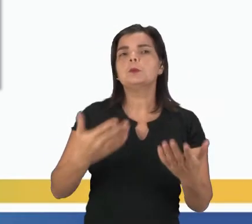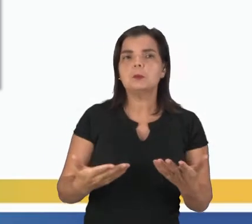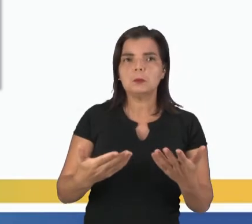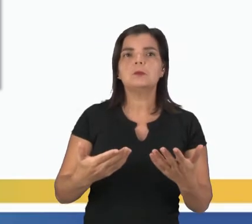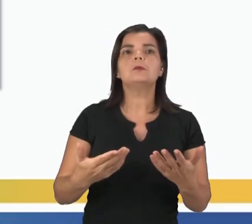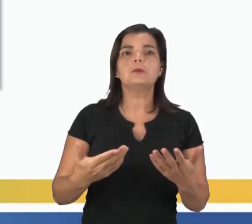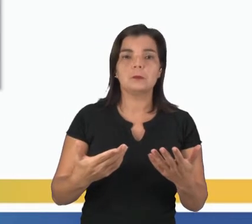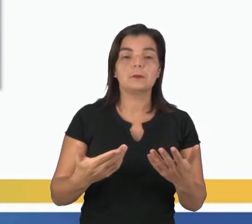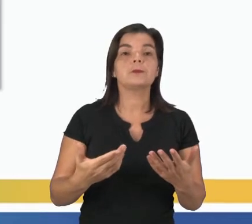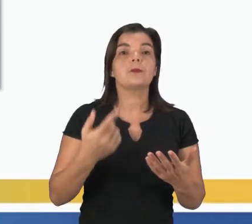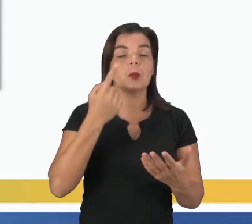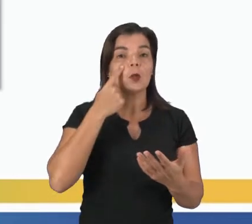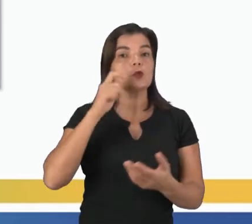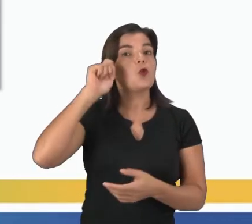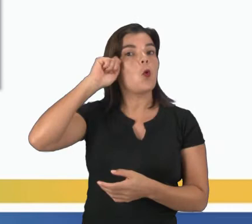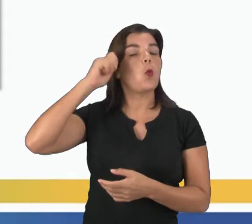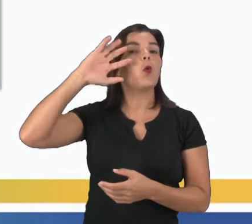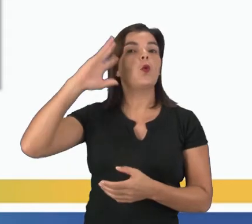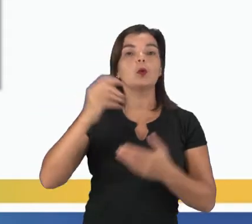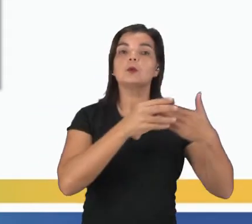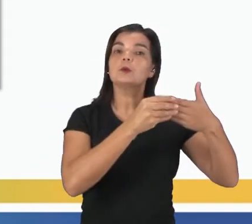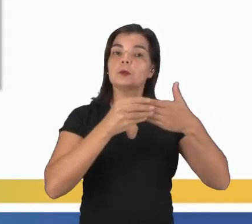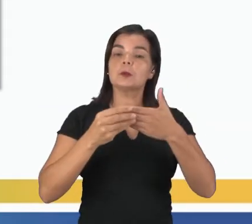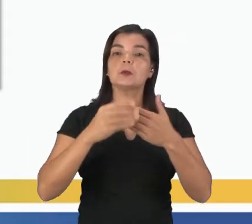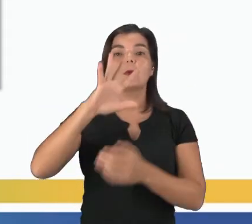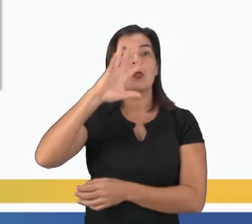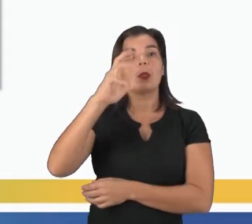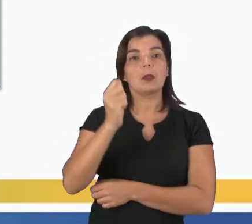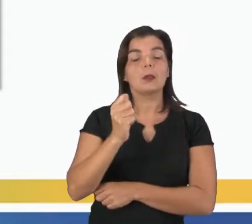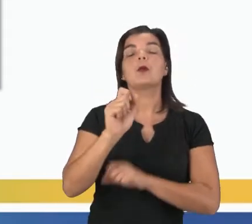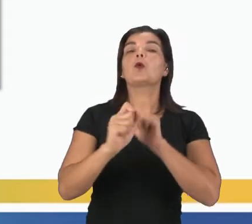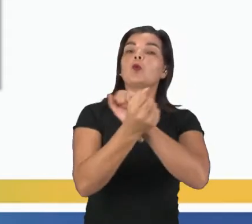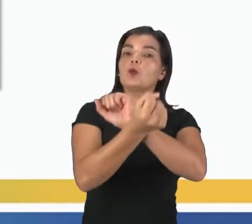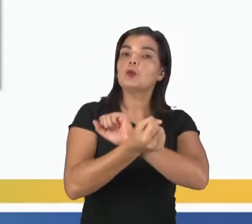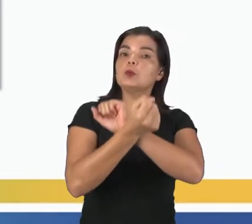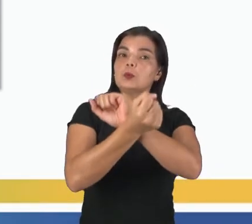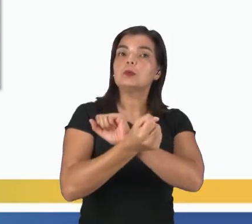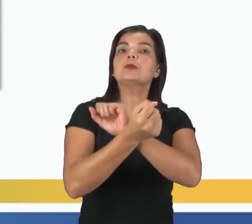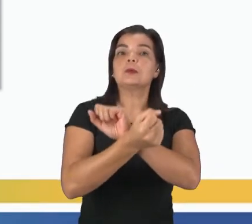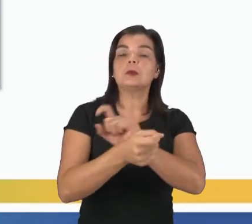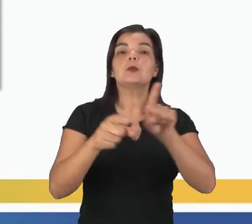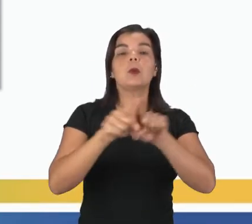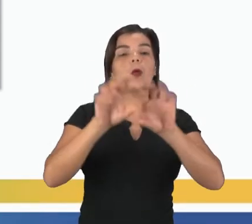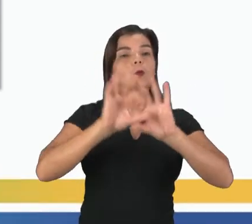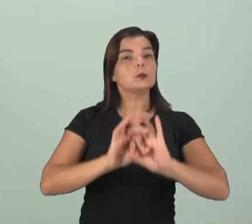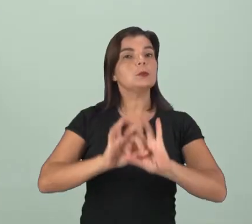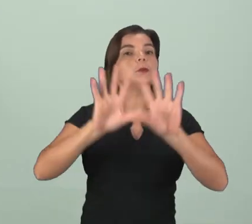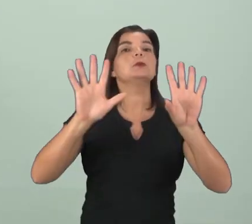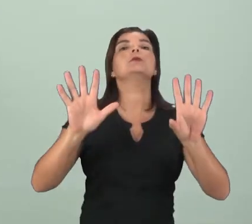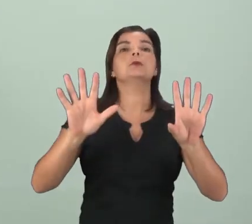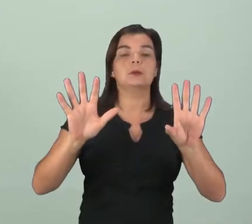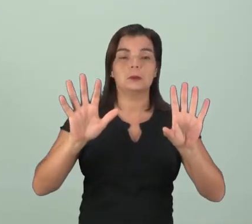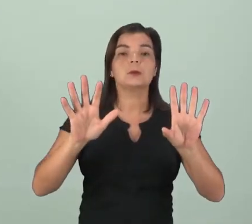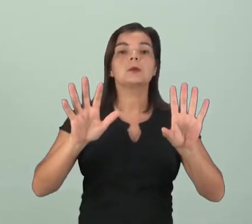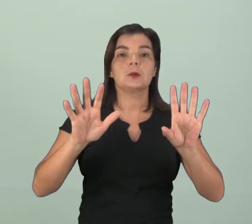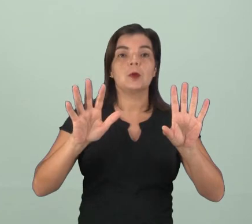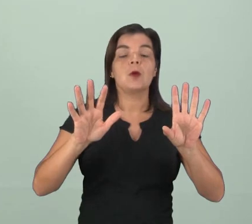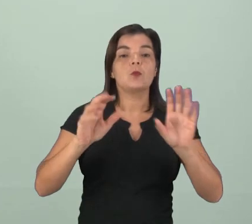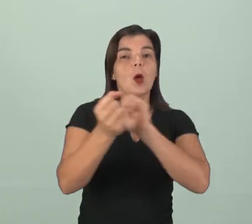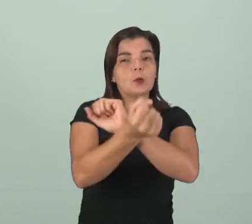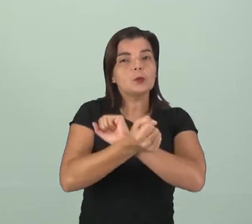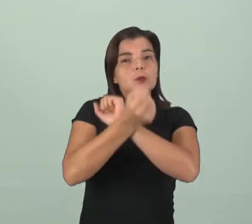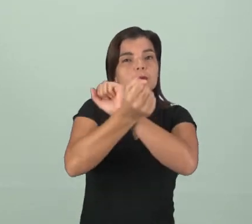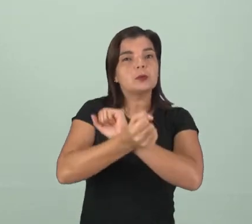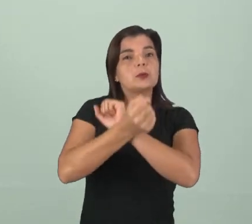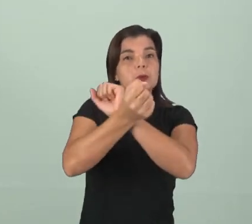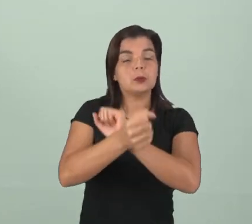tradição de negros que foram trazidos da África para cá, negros que se libertaram da